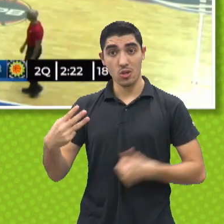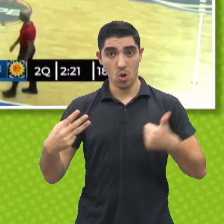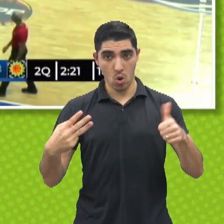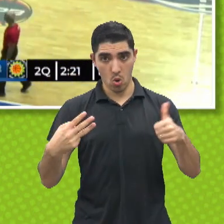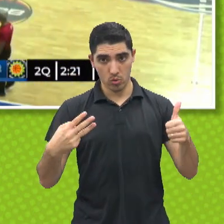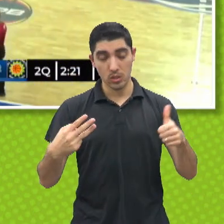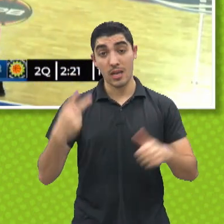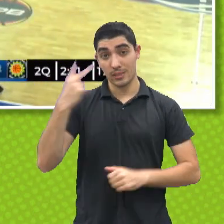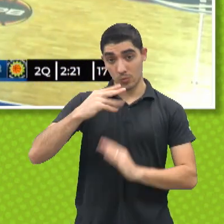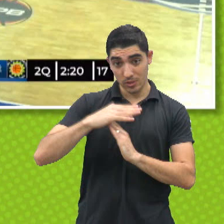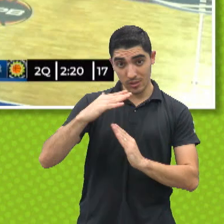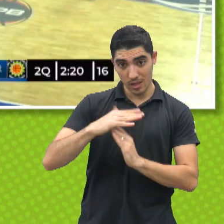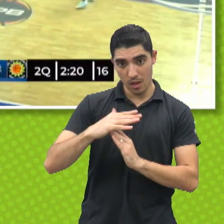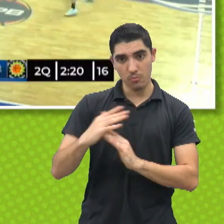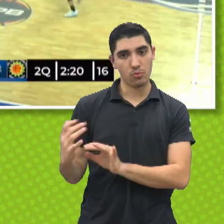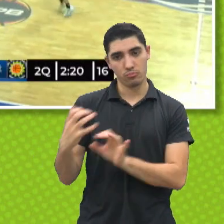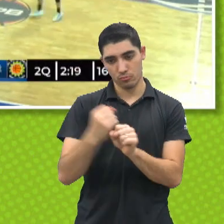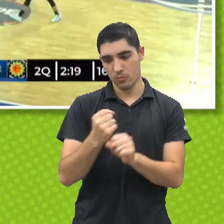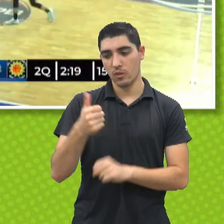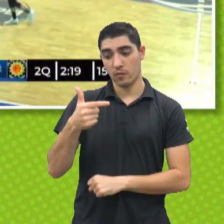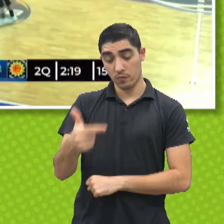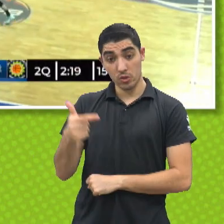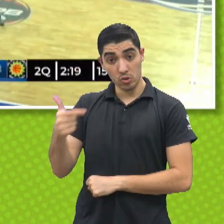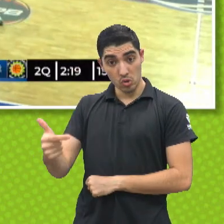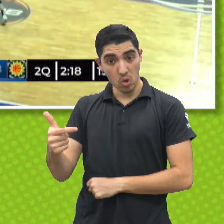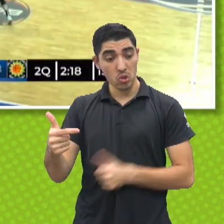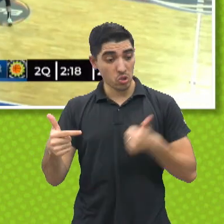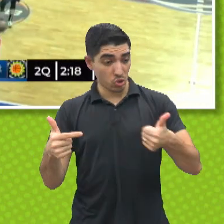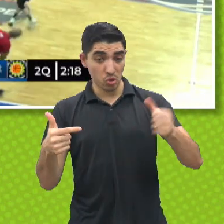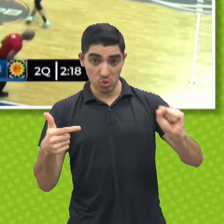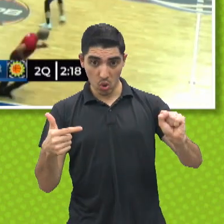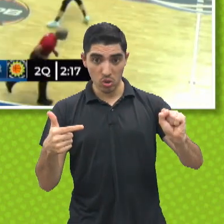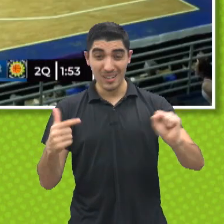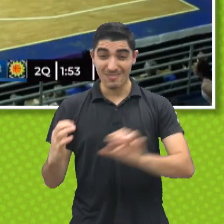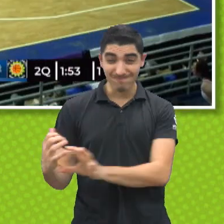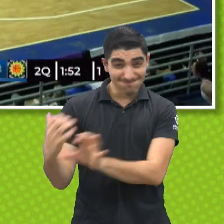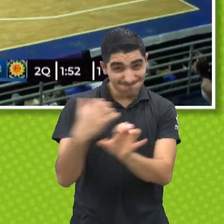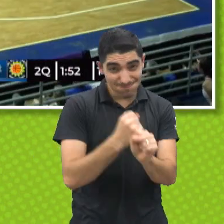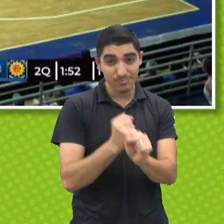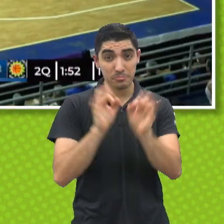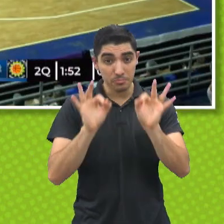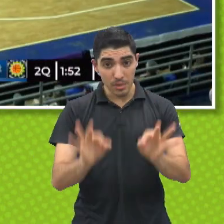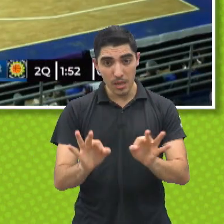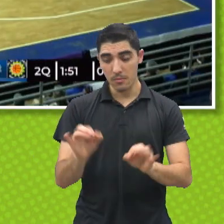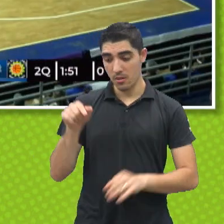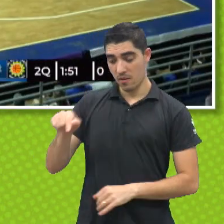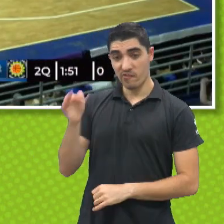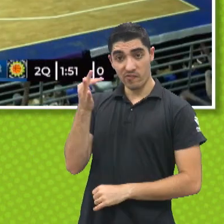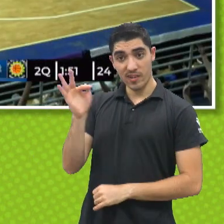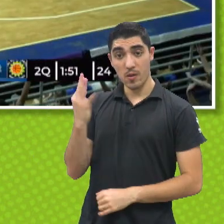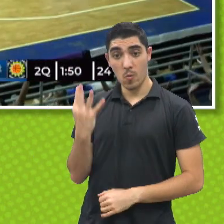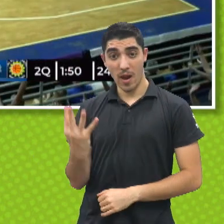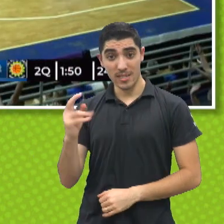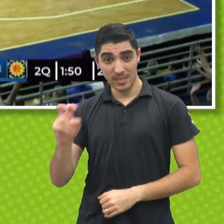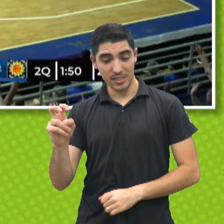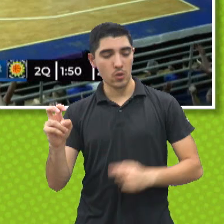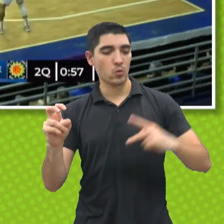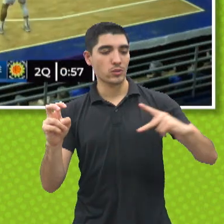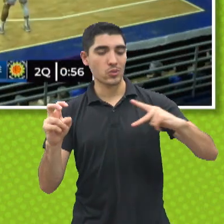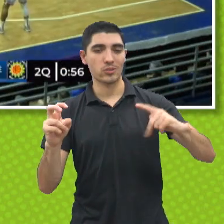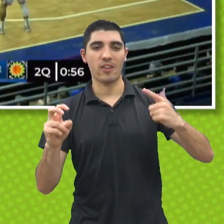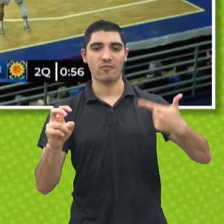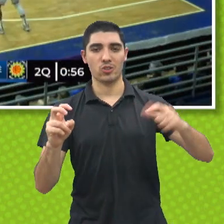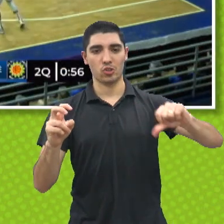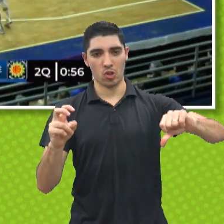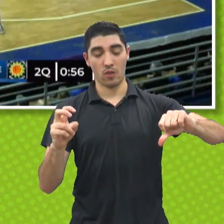quarto 22 a a 22 a 18 pra equipe de Franca levou o jogo pro intervalo com 45 a 29 pra equipe de Franca terceiro